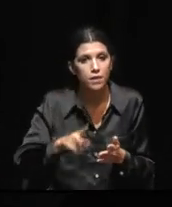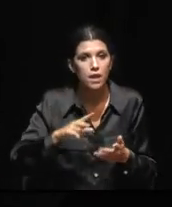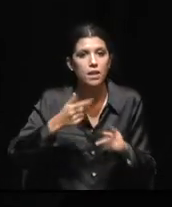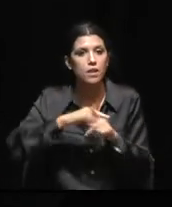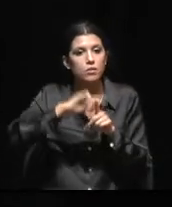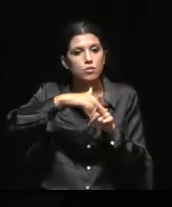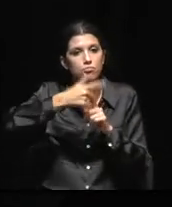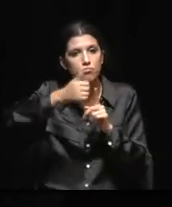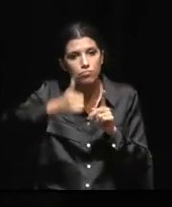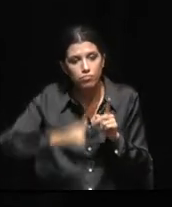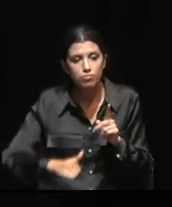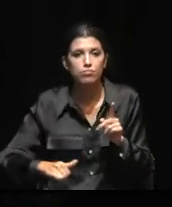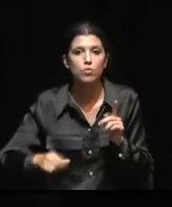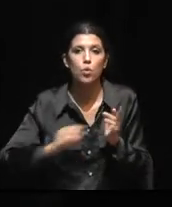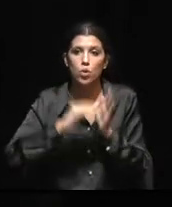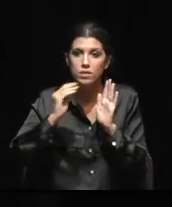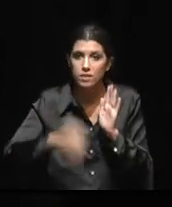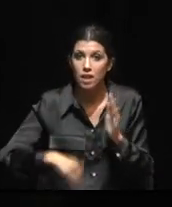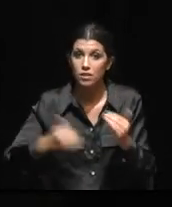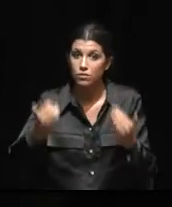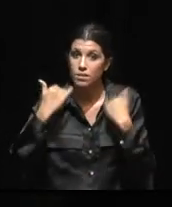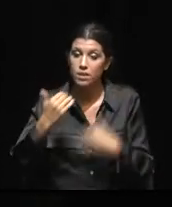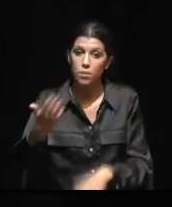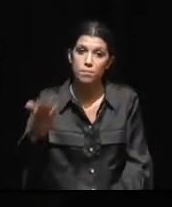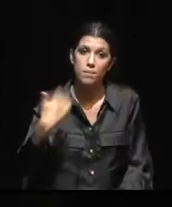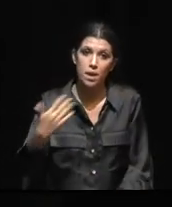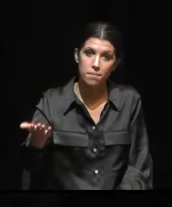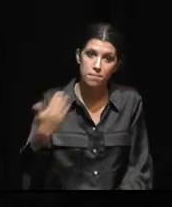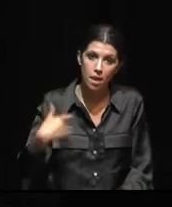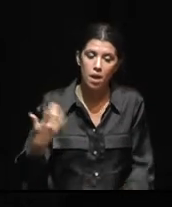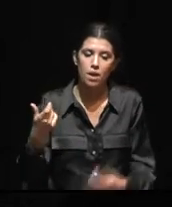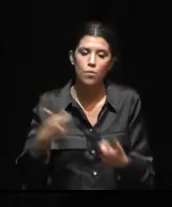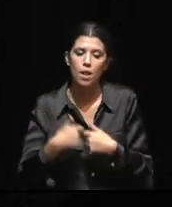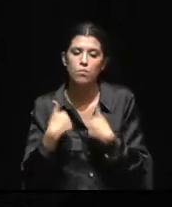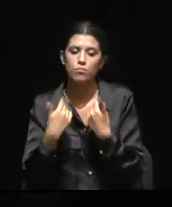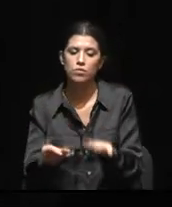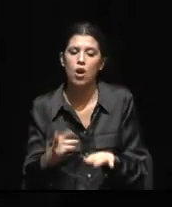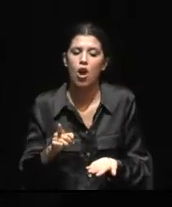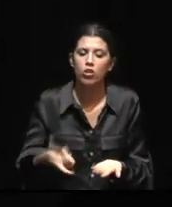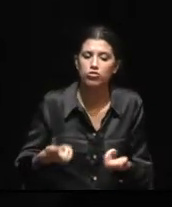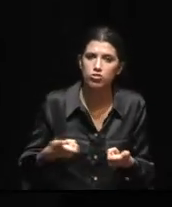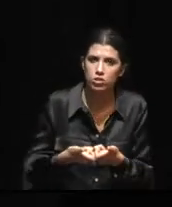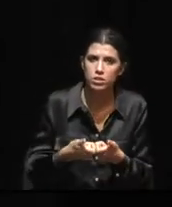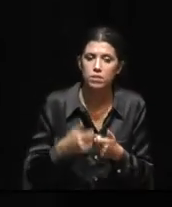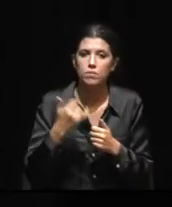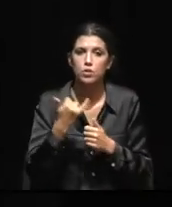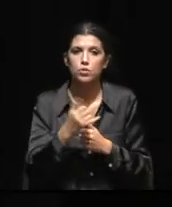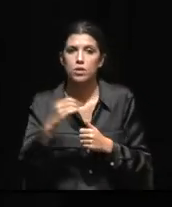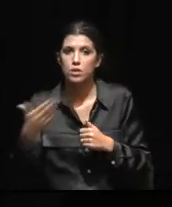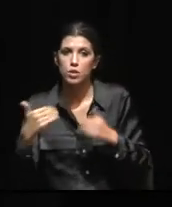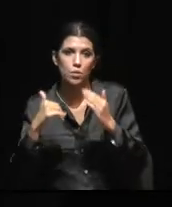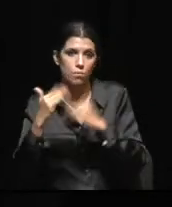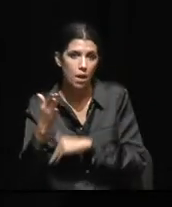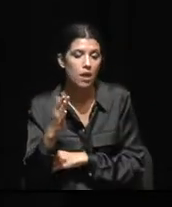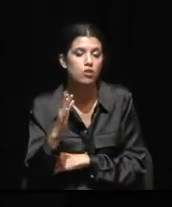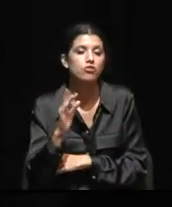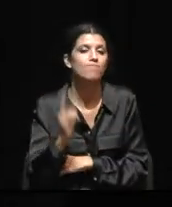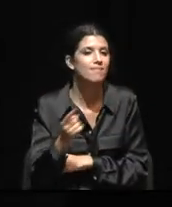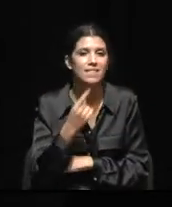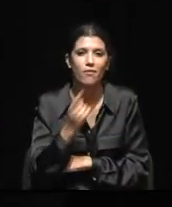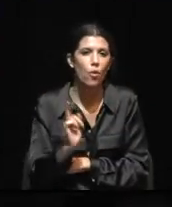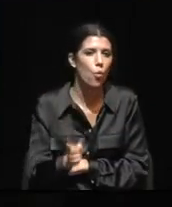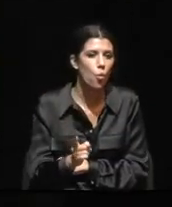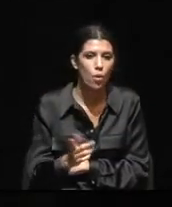caráter de urgência os contratos que não tenham informação quanta ao tipo de atribuição e que ascendem a 201 O que é que isto quer